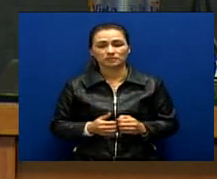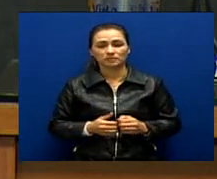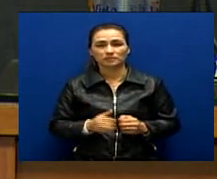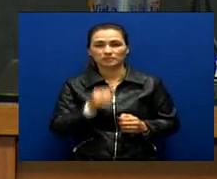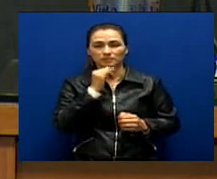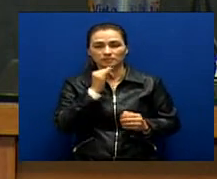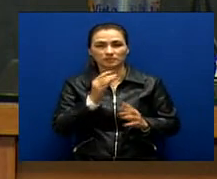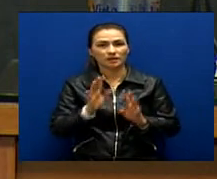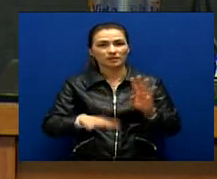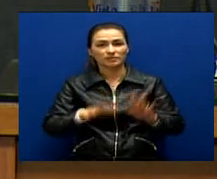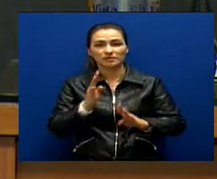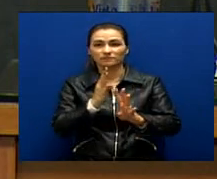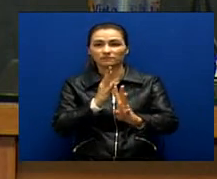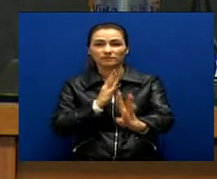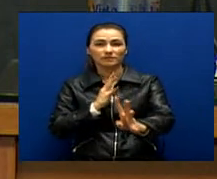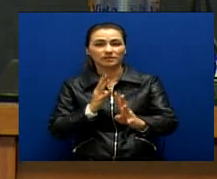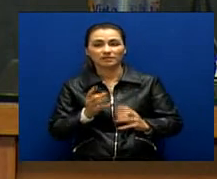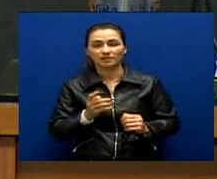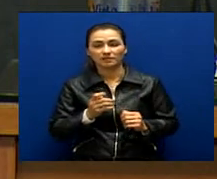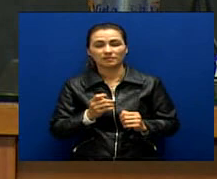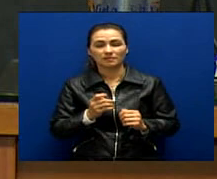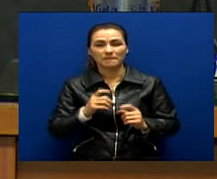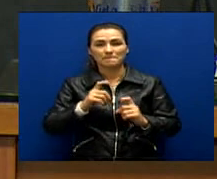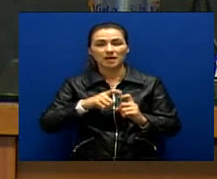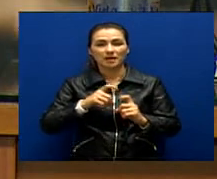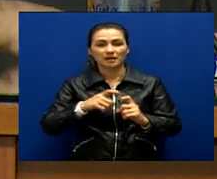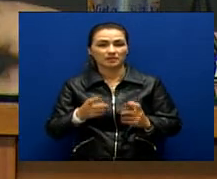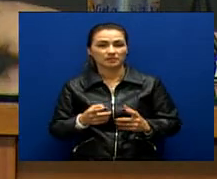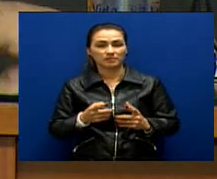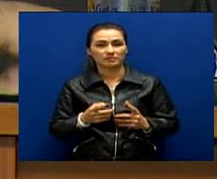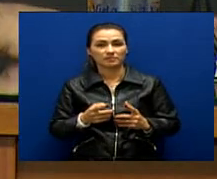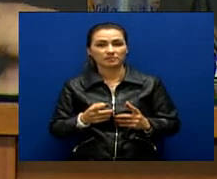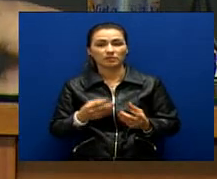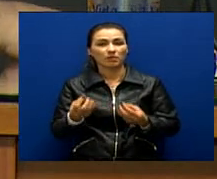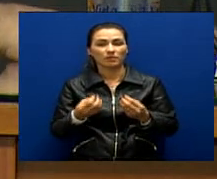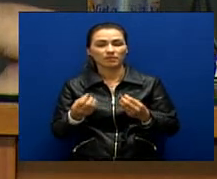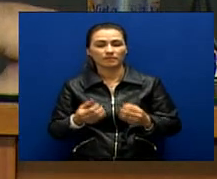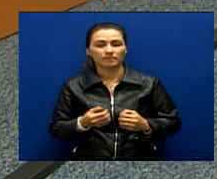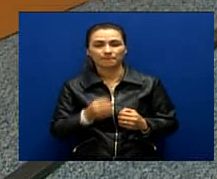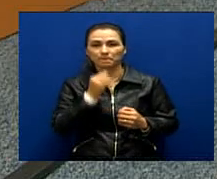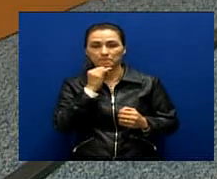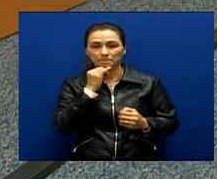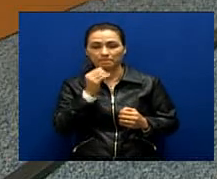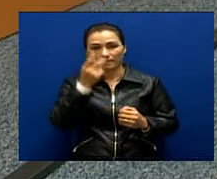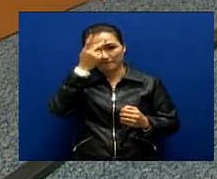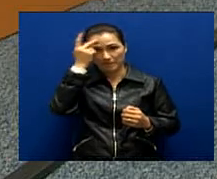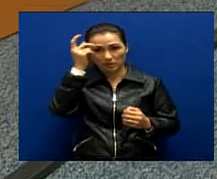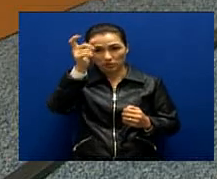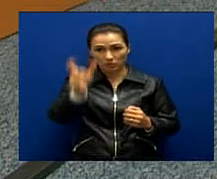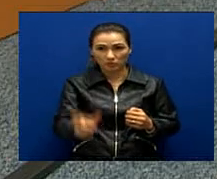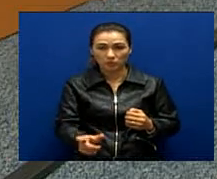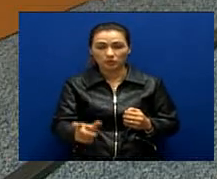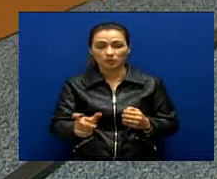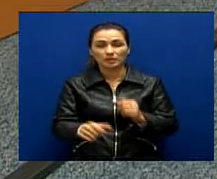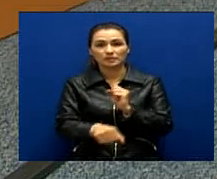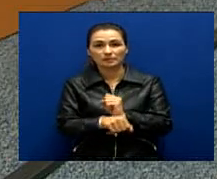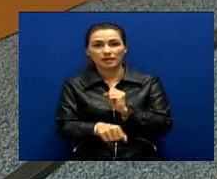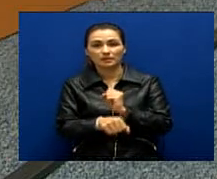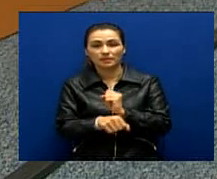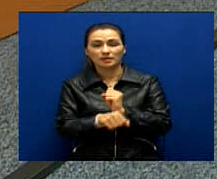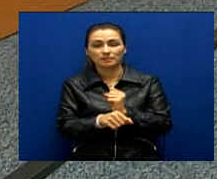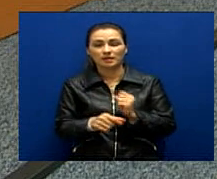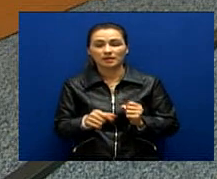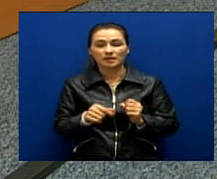grande pedida pelas grandes e fala olha essa pessoa aqui pode esperar três meses estava tudo bem essa que não pode esperar